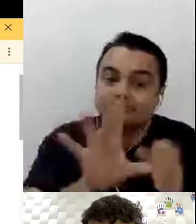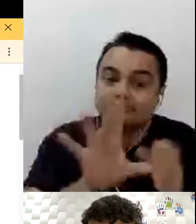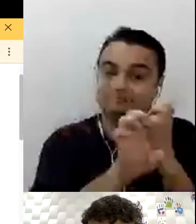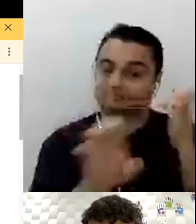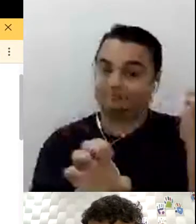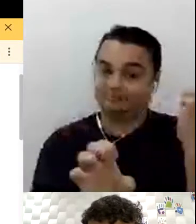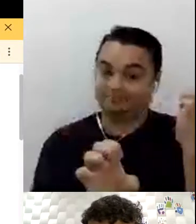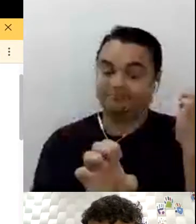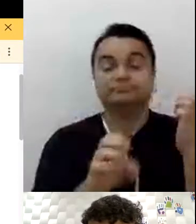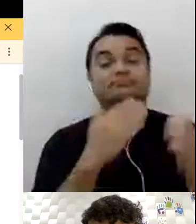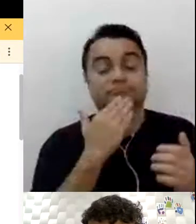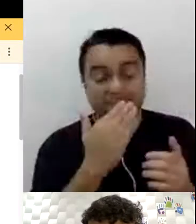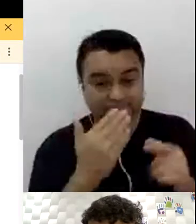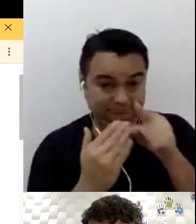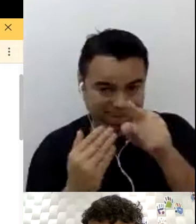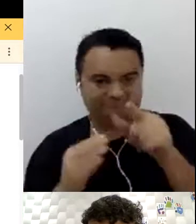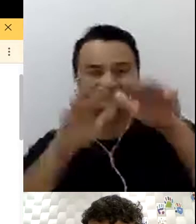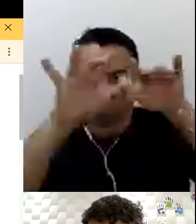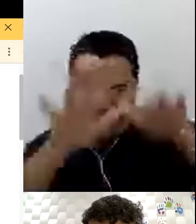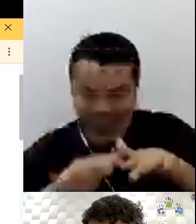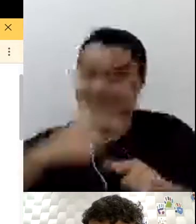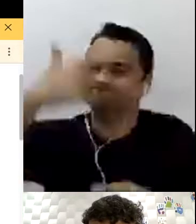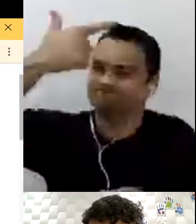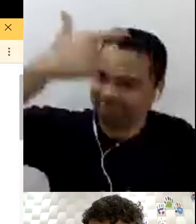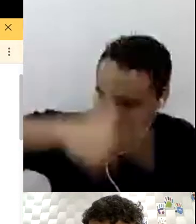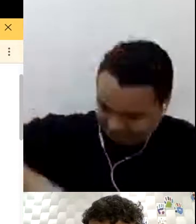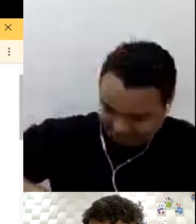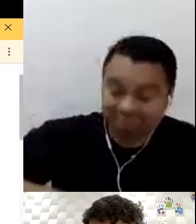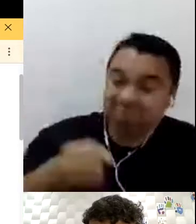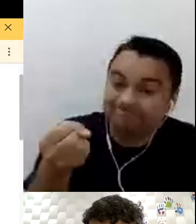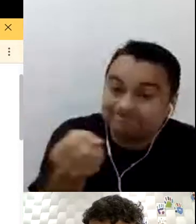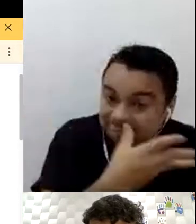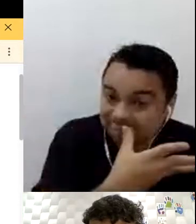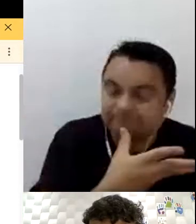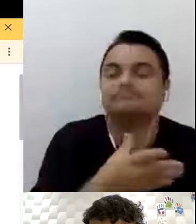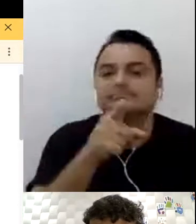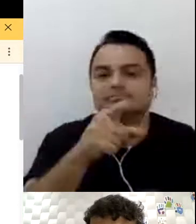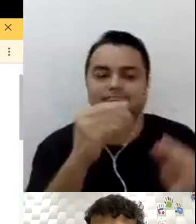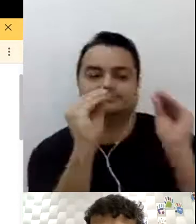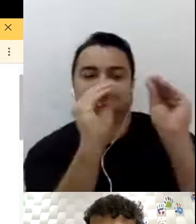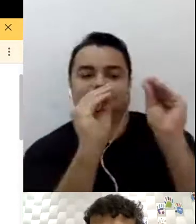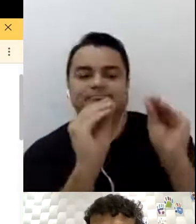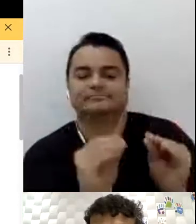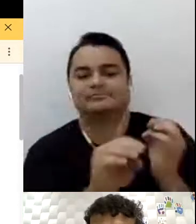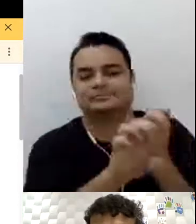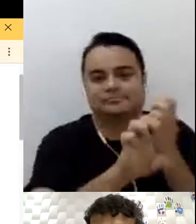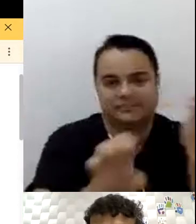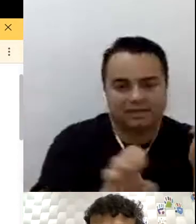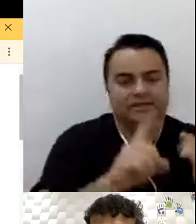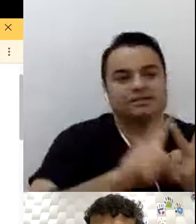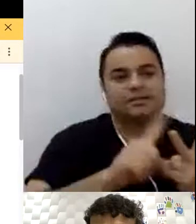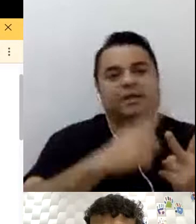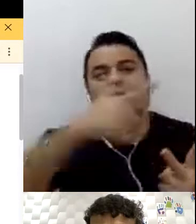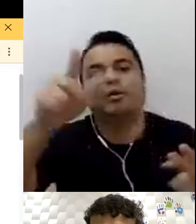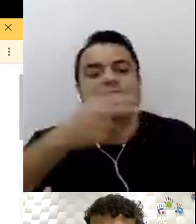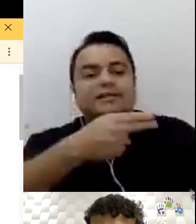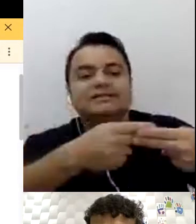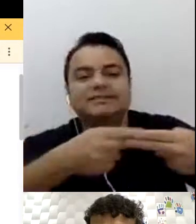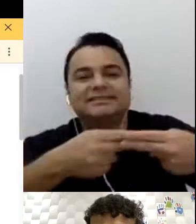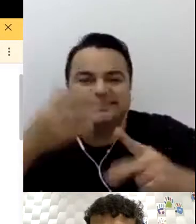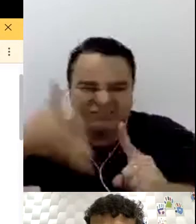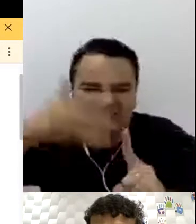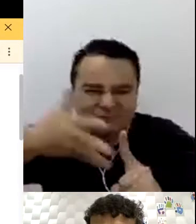a gente pede para que vocês refaçam uma inscrição nova, né? E aí marcando aqui as outras trilhas que vocês têm interesse